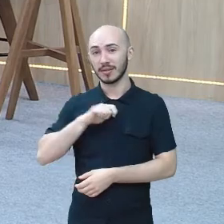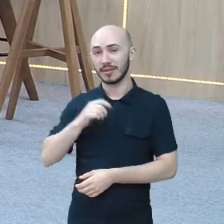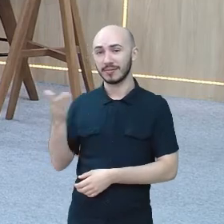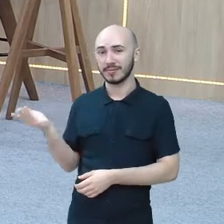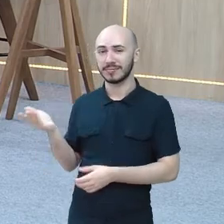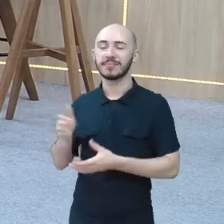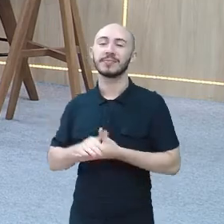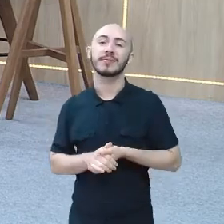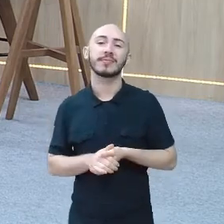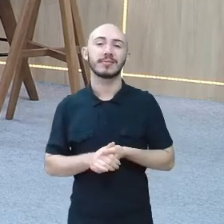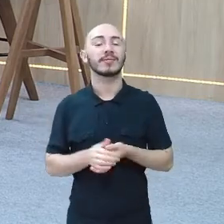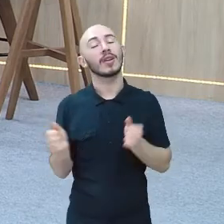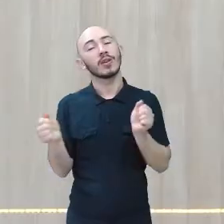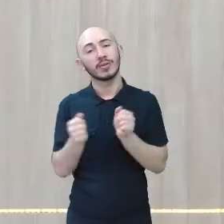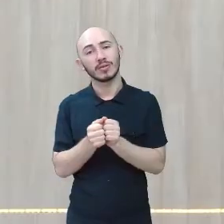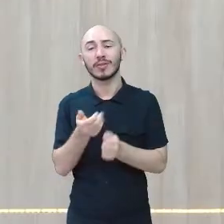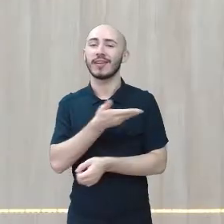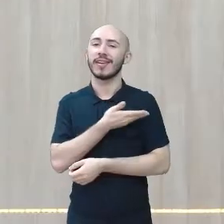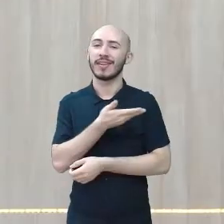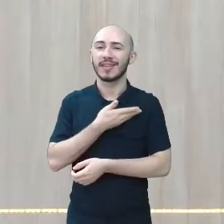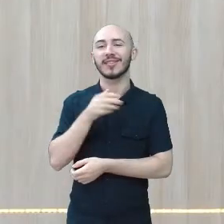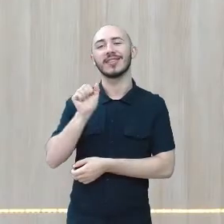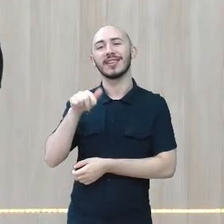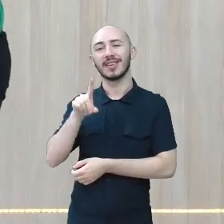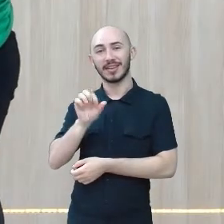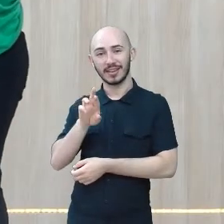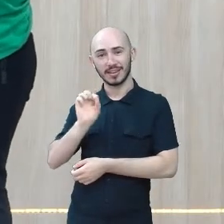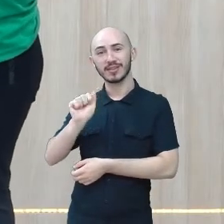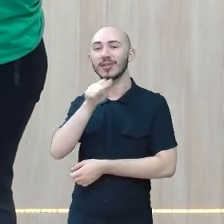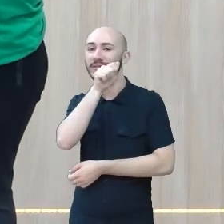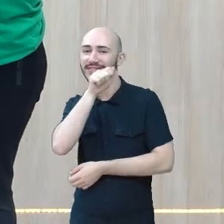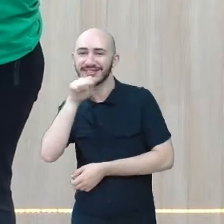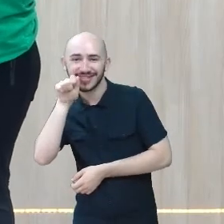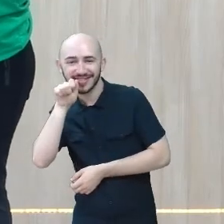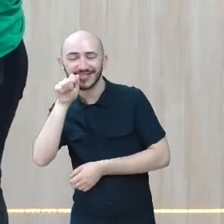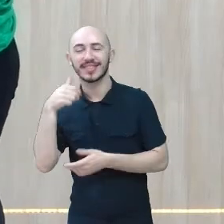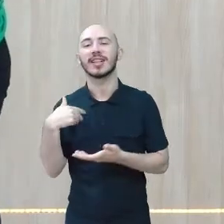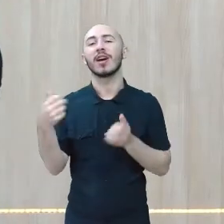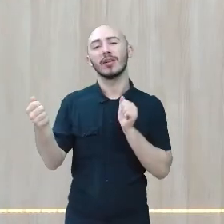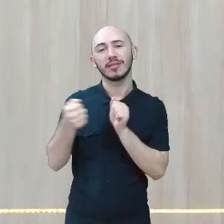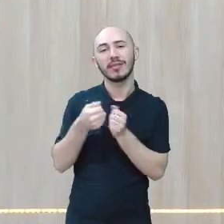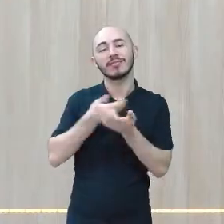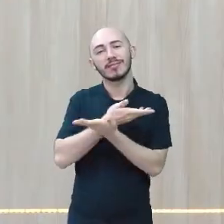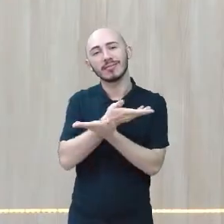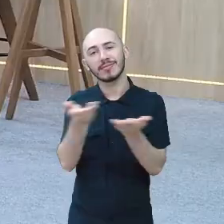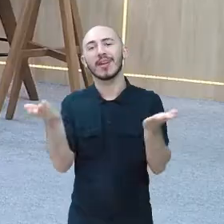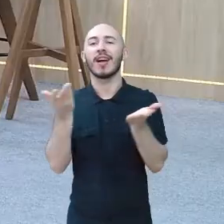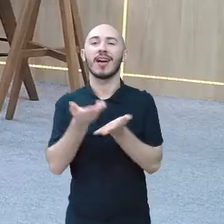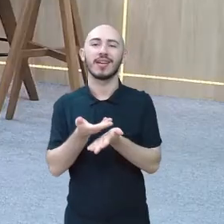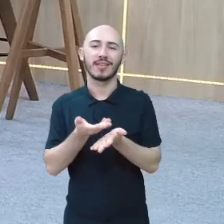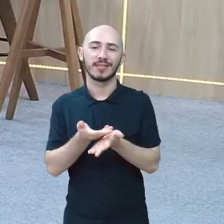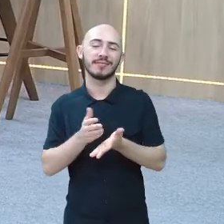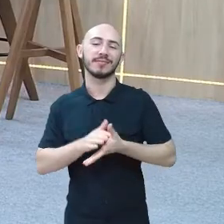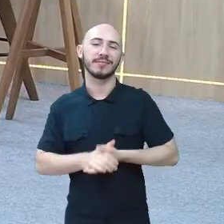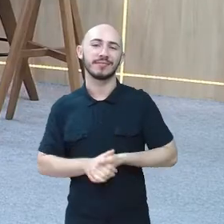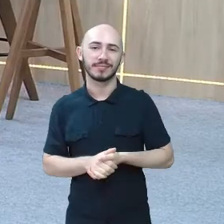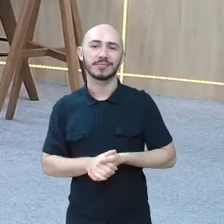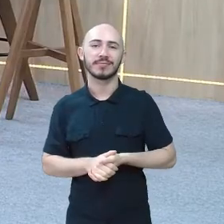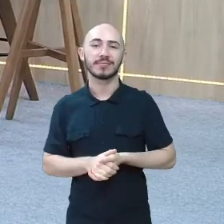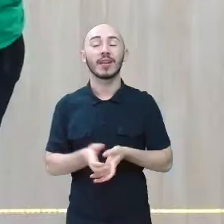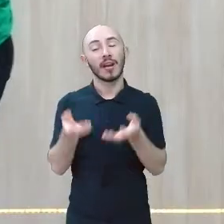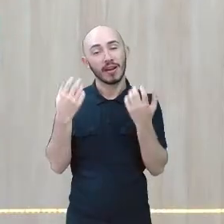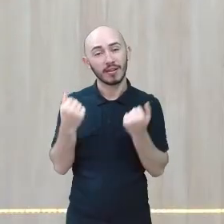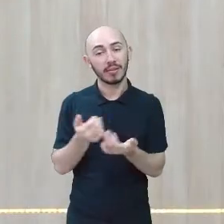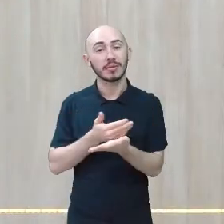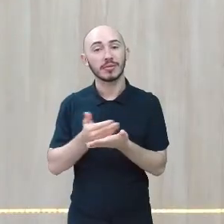sinal. Eu estou aqui com o meu amigo Anderson e estaremos transmitindo esta aula. Vamos lá? A